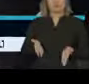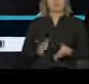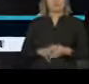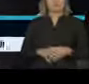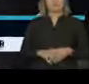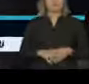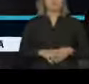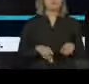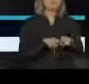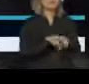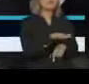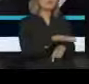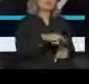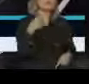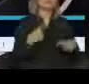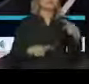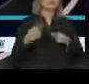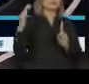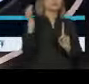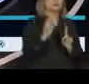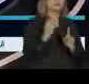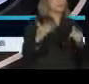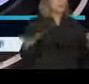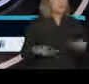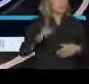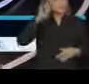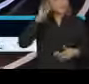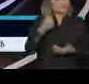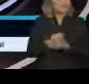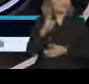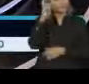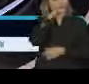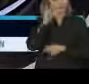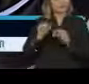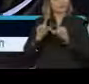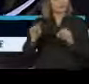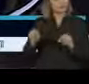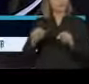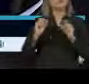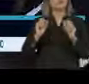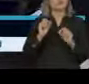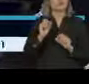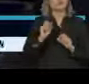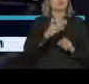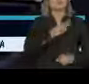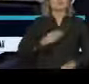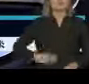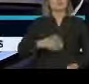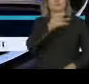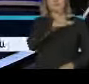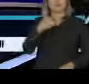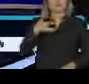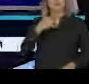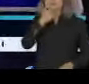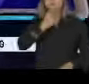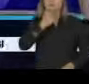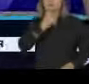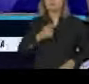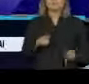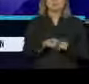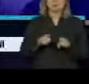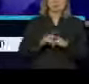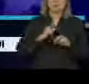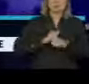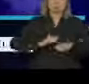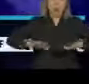Lacerda, pelo viés político, hoje uma das funções mais difíceis em Brasília, imagino que seja do ministro da Saúde. Ele tem que lidar com uma explosão de casos